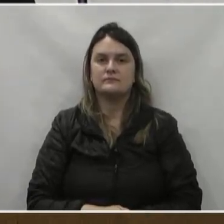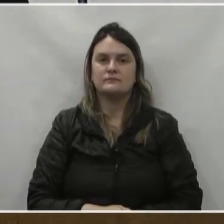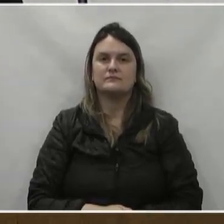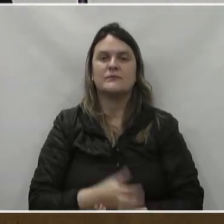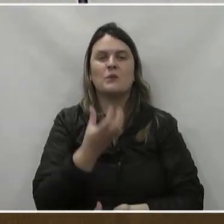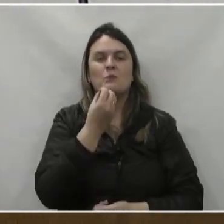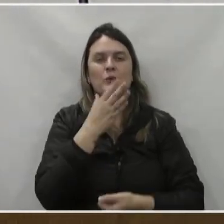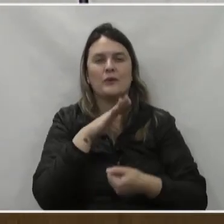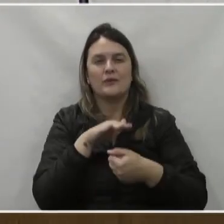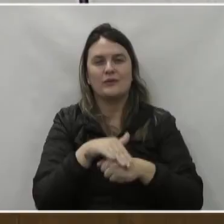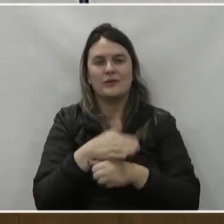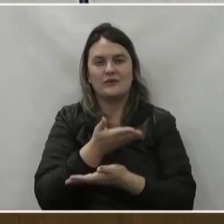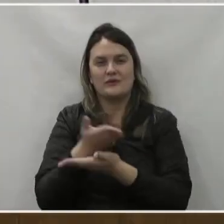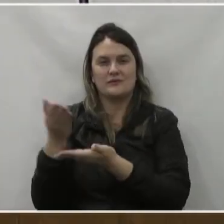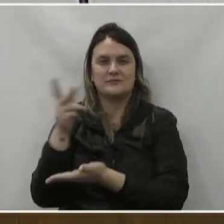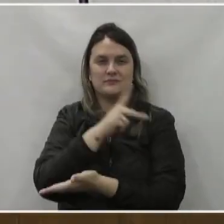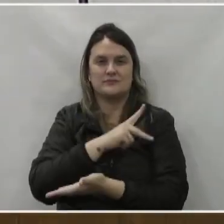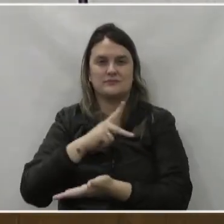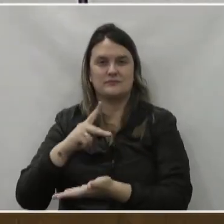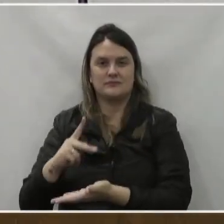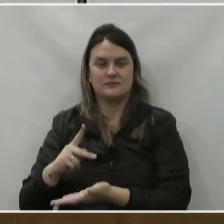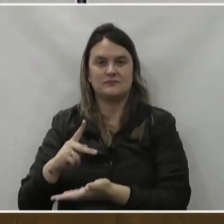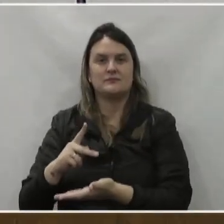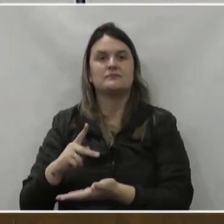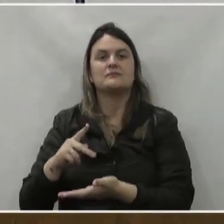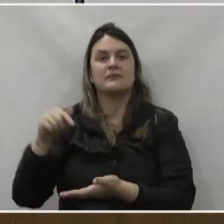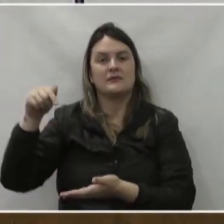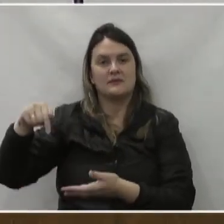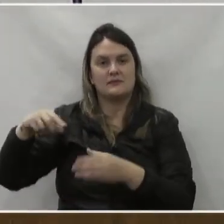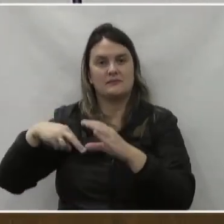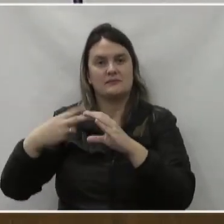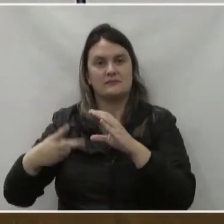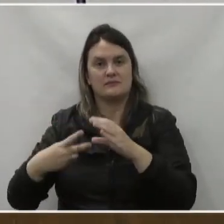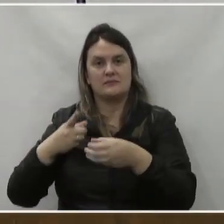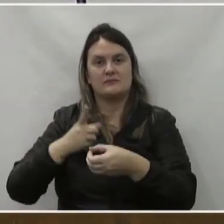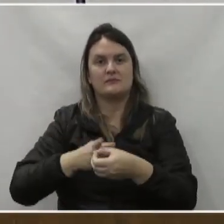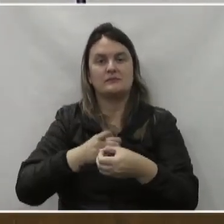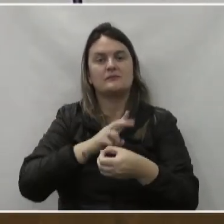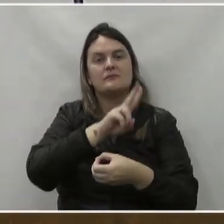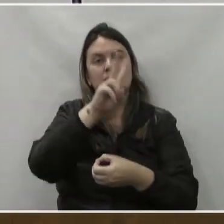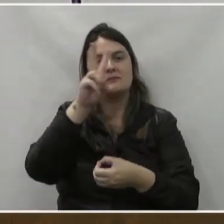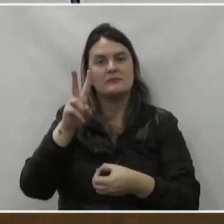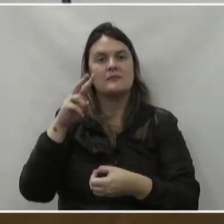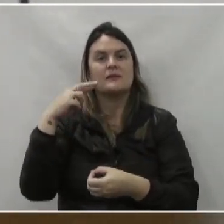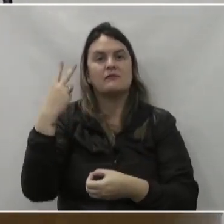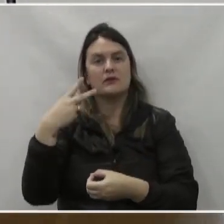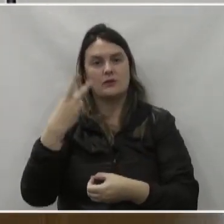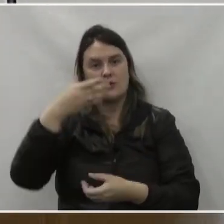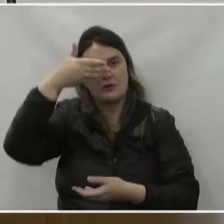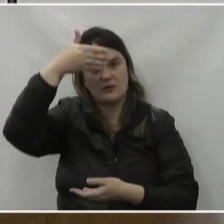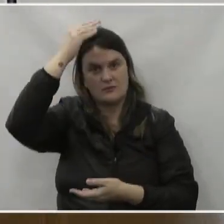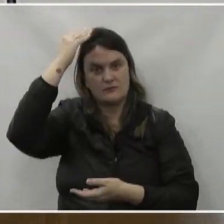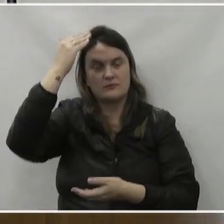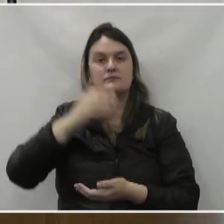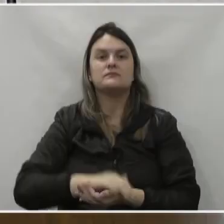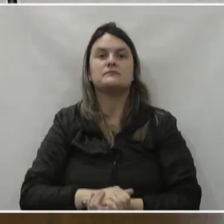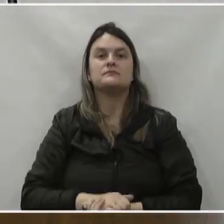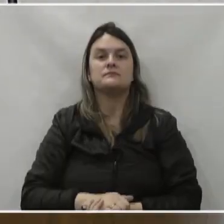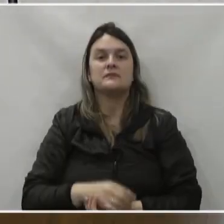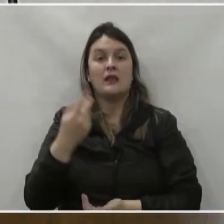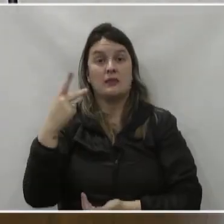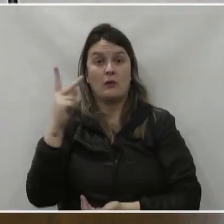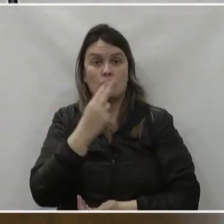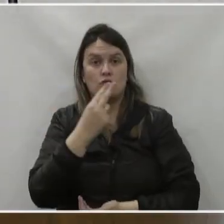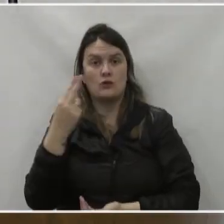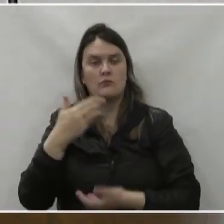Boa noite, excelentíssimo senhor presidente da Câmara de Vereadores de União da Vitória, vereador Anderson Cardoso, e em seu